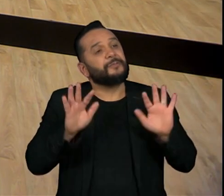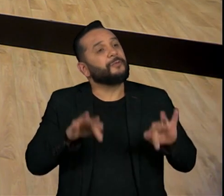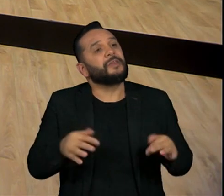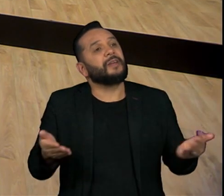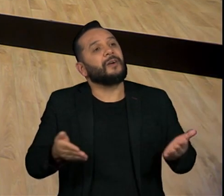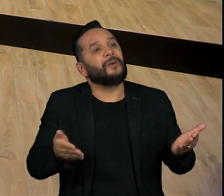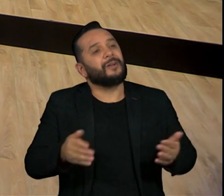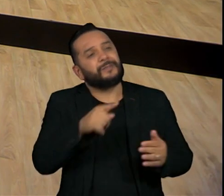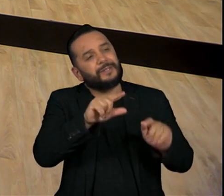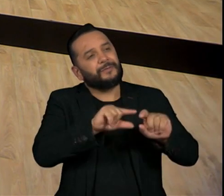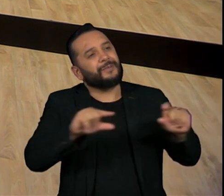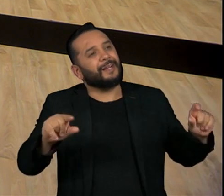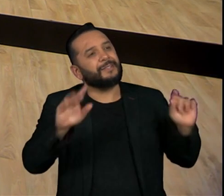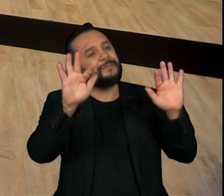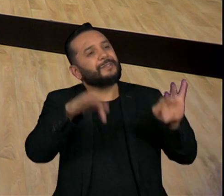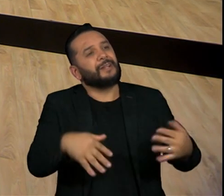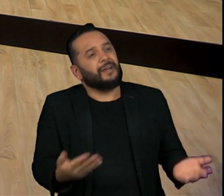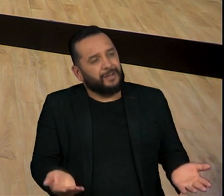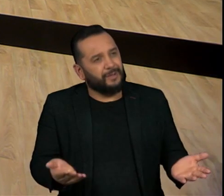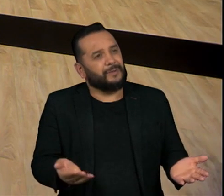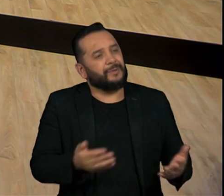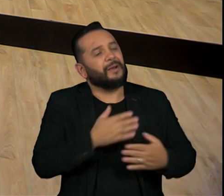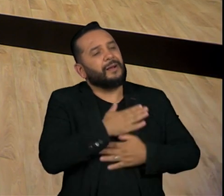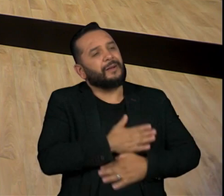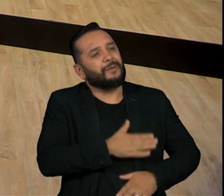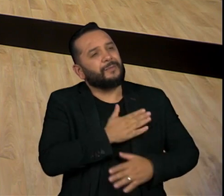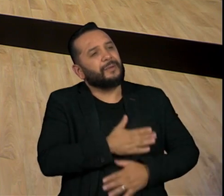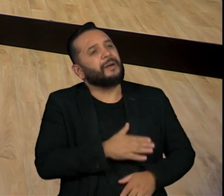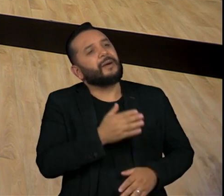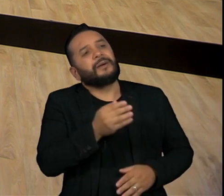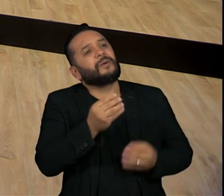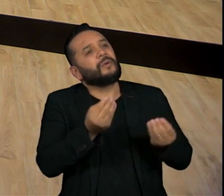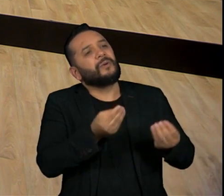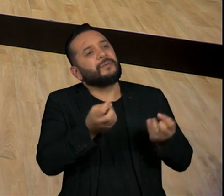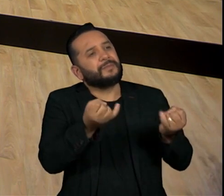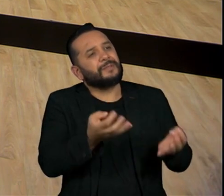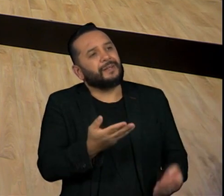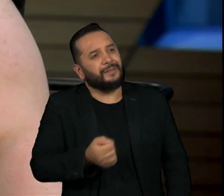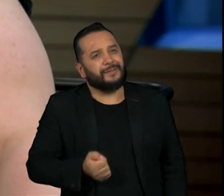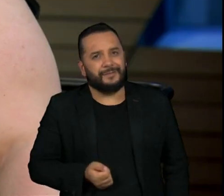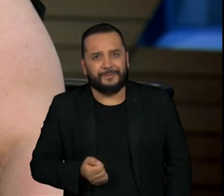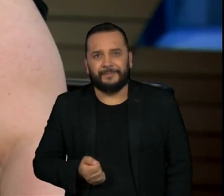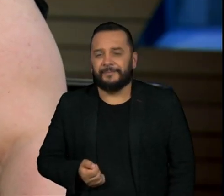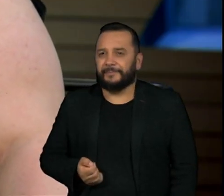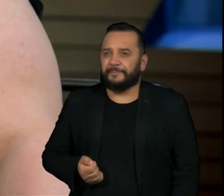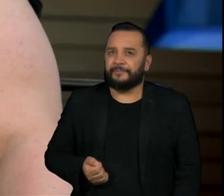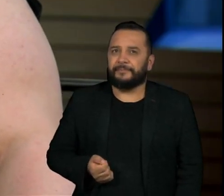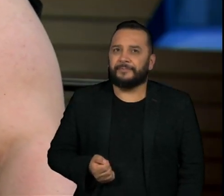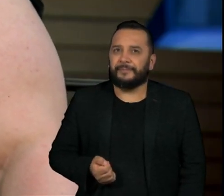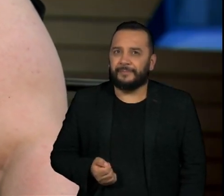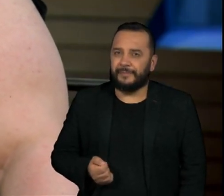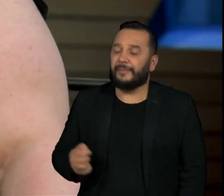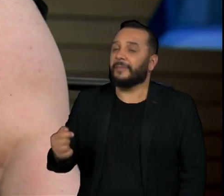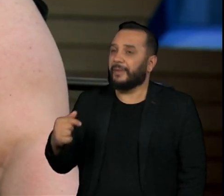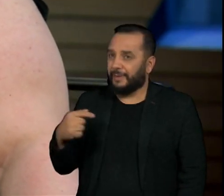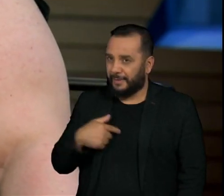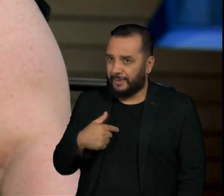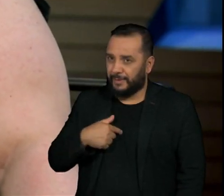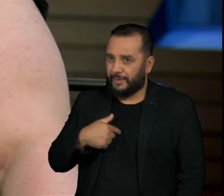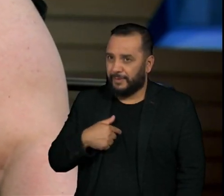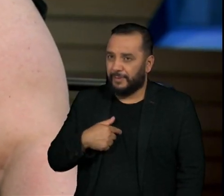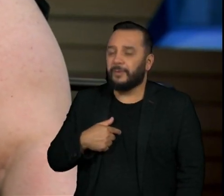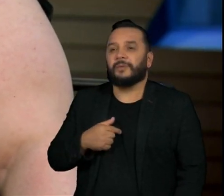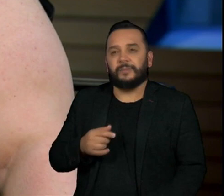afastar esse pesadelo, não é verdade? De acalmar o coração. O que você pode dizer nesse sentido, Helena? Acho que eu reforço para